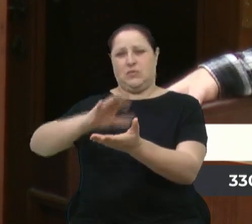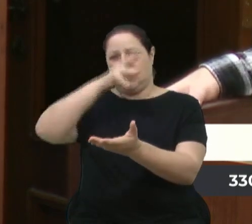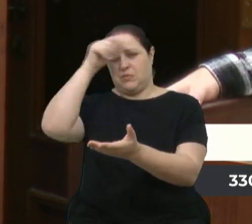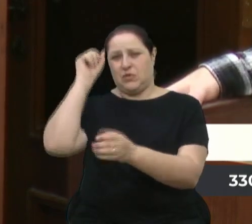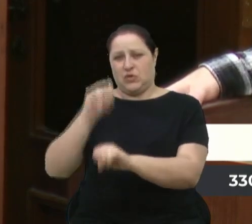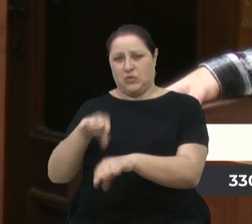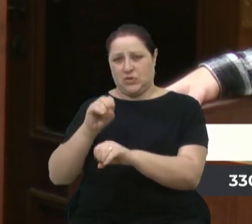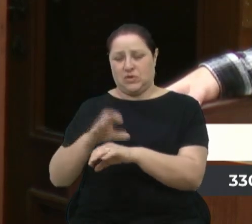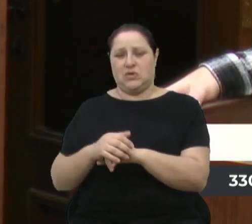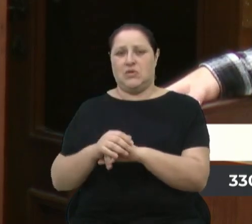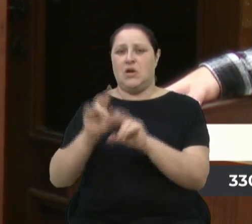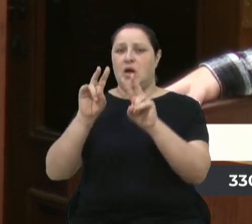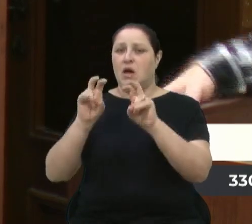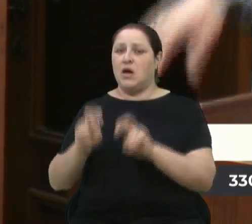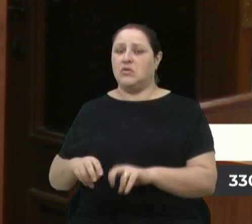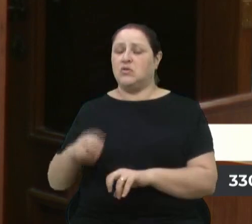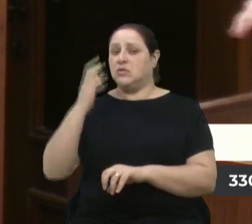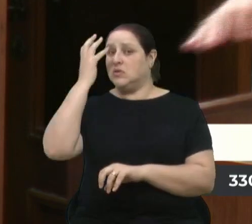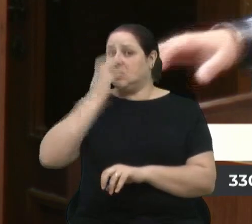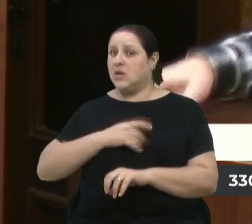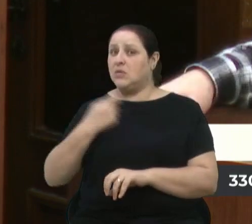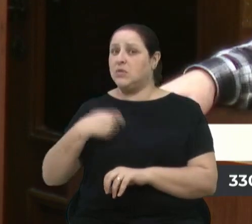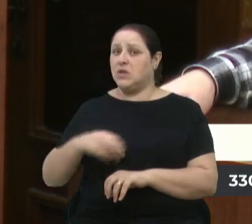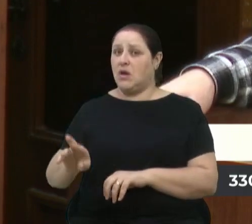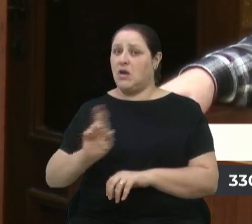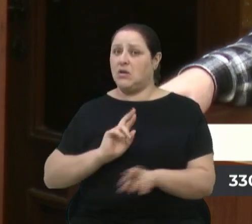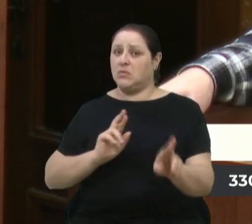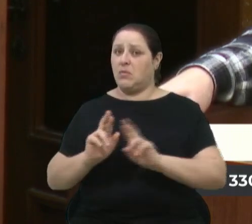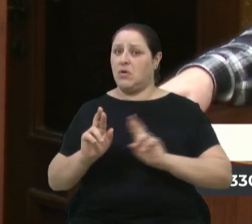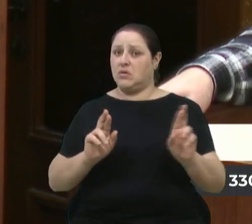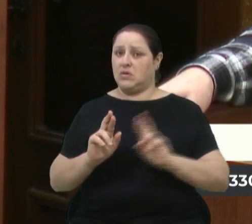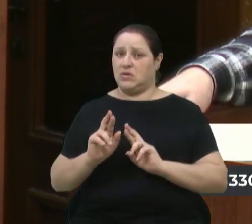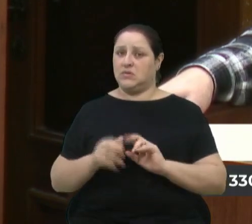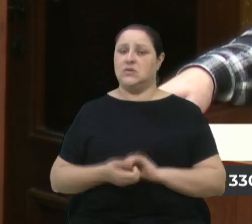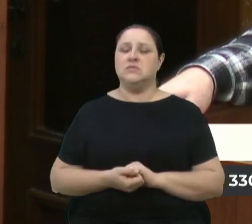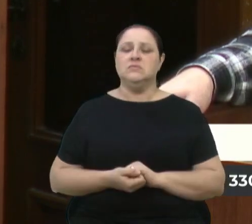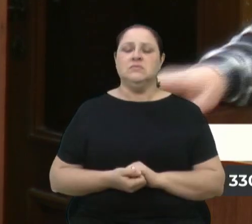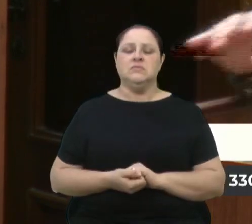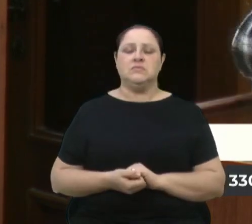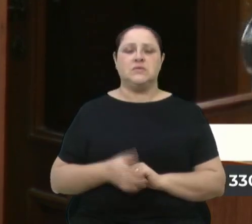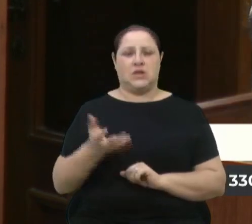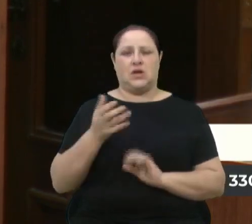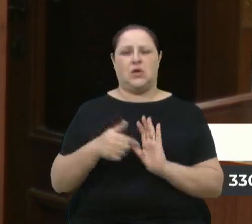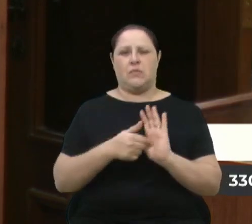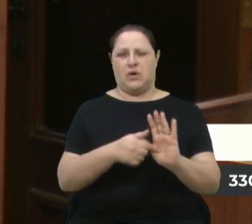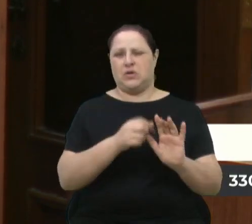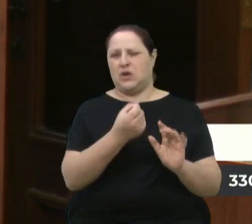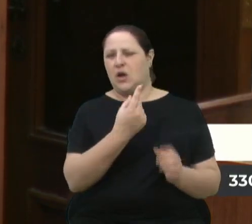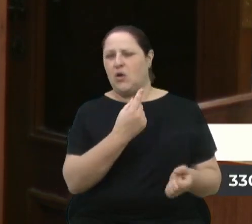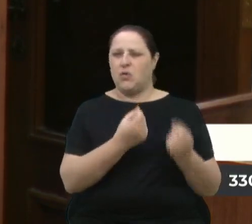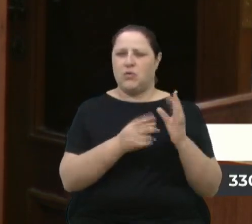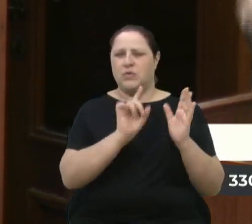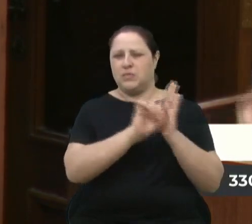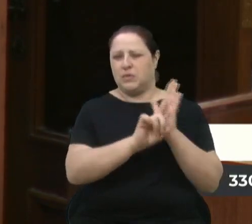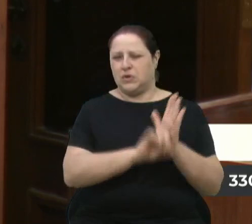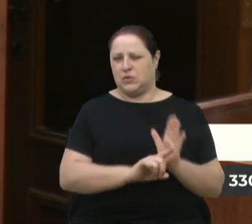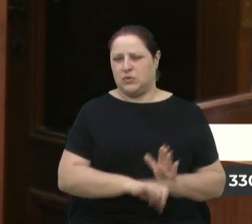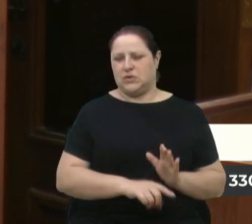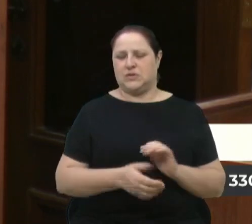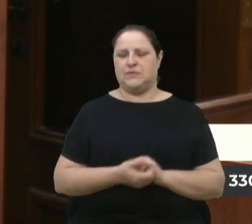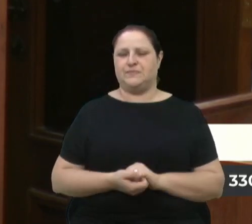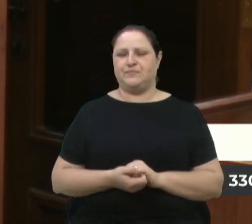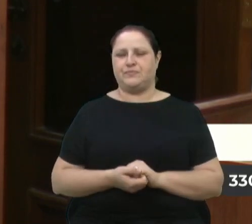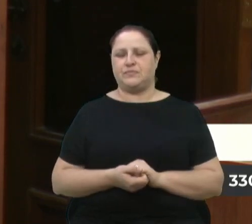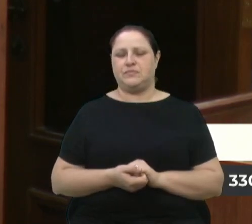que precisamos de respostas. E eu quero pontuá-las algumas, caros colegas vereadores.